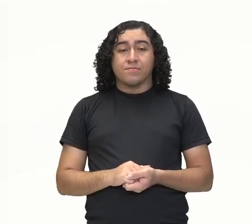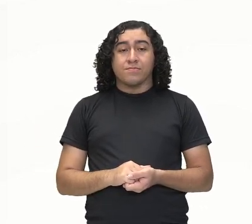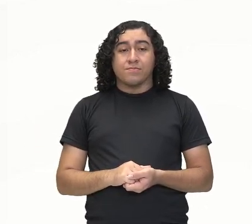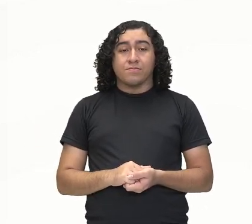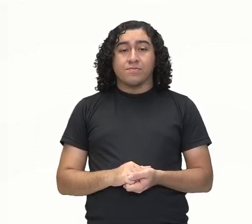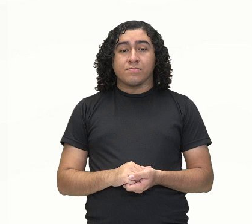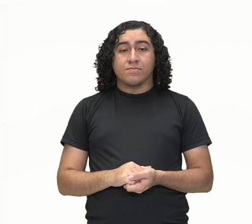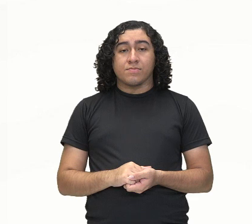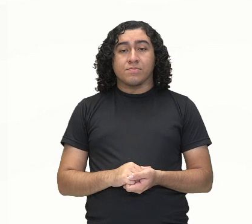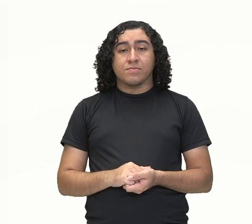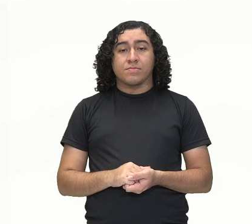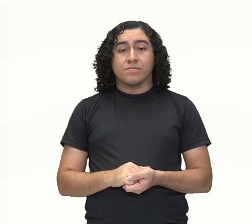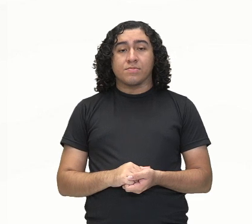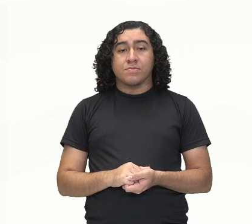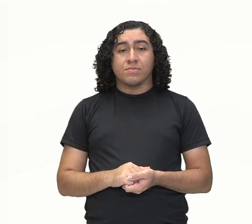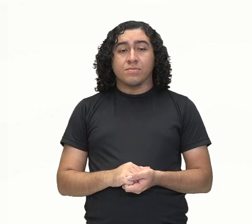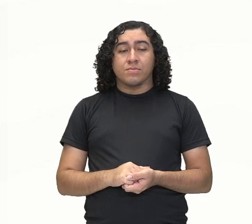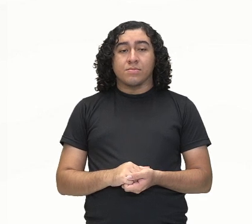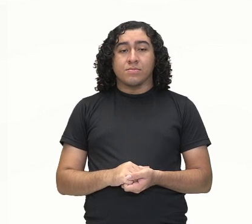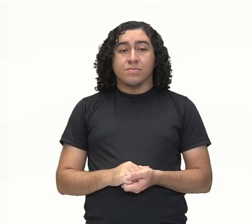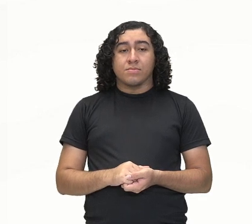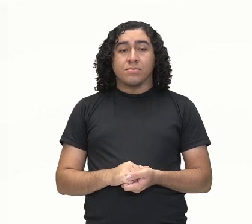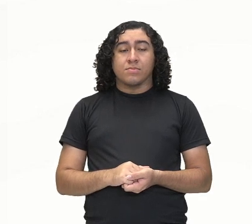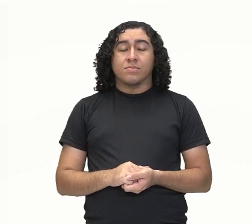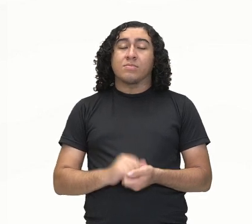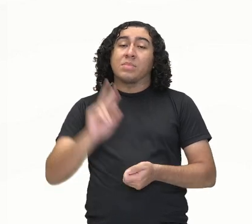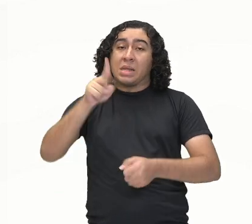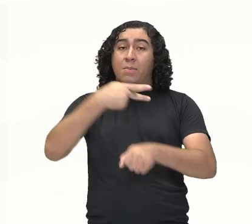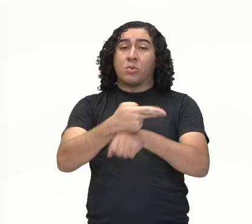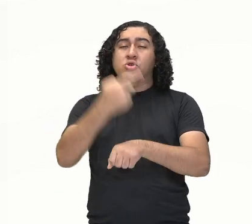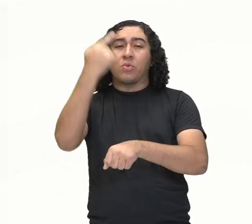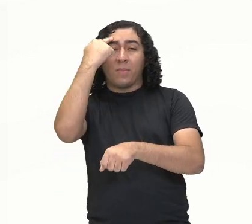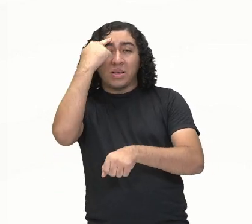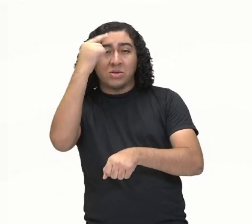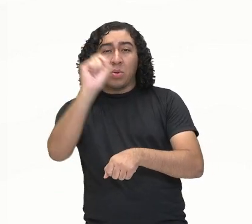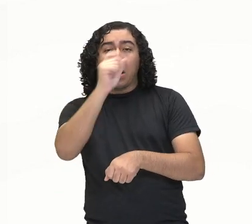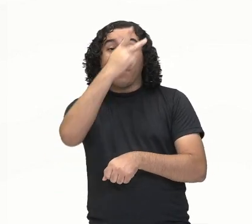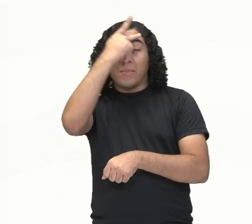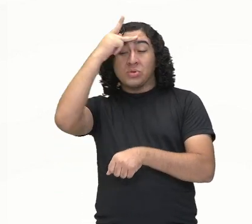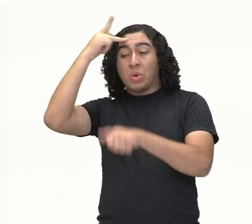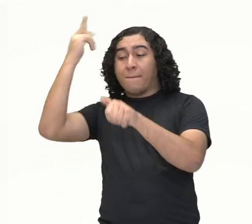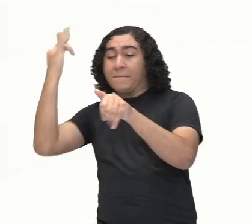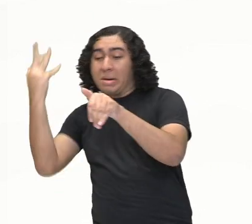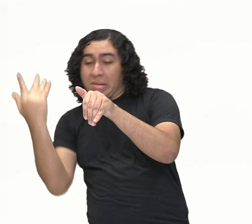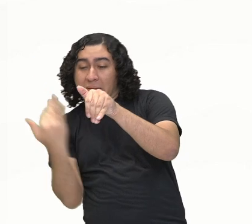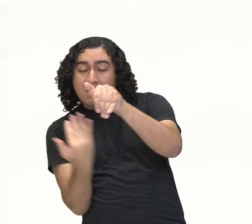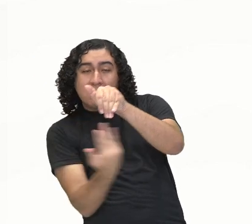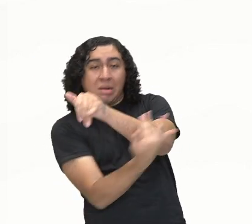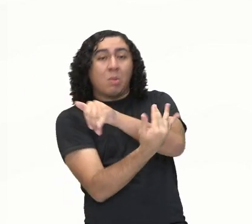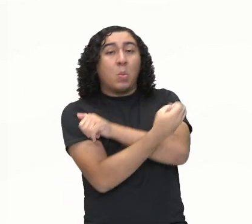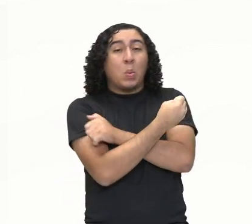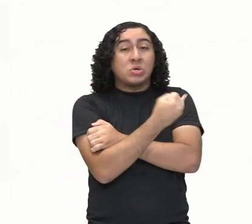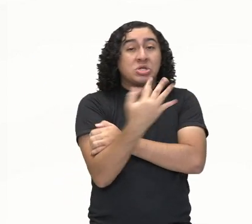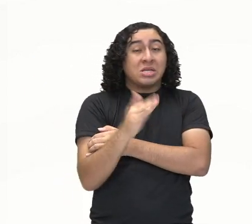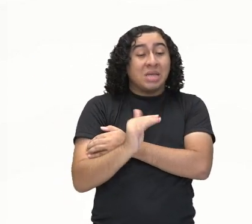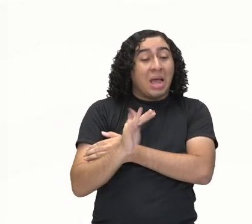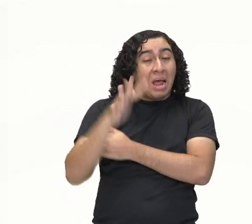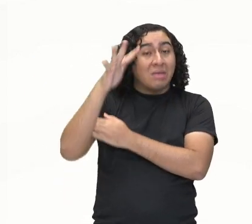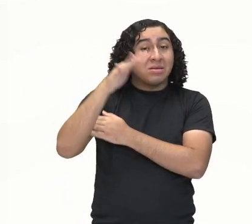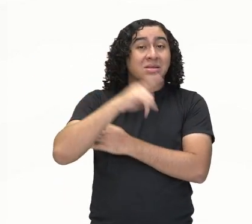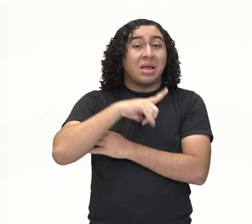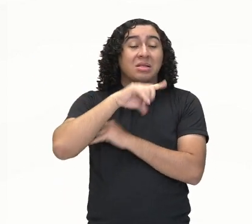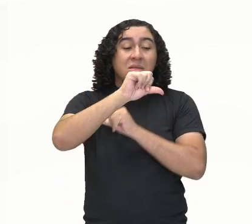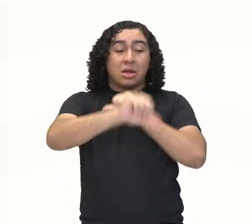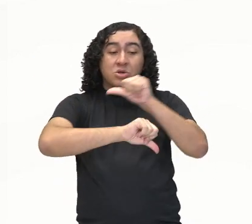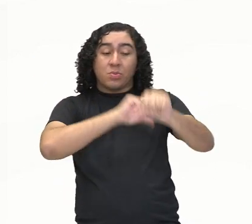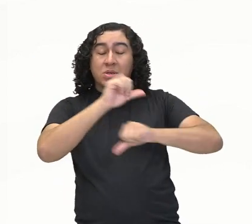gente verifica que mais à frente, devido a essa quantidade de imigrantes, a gente observou a mudança de regras,